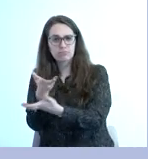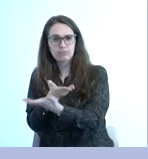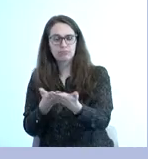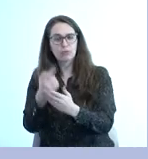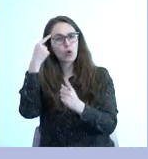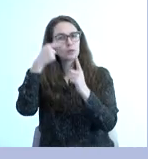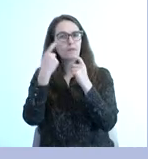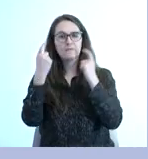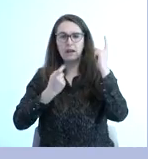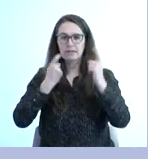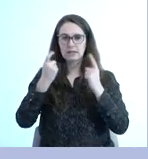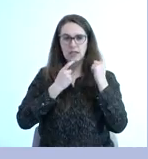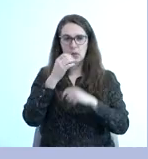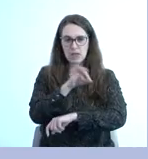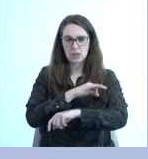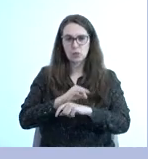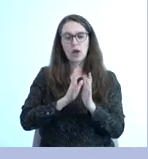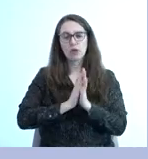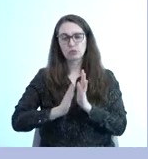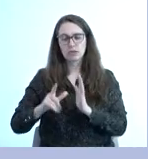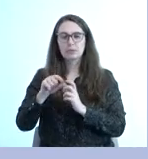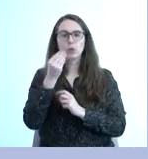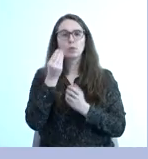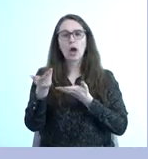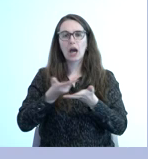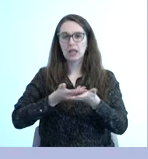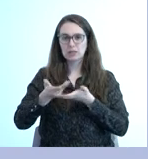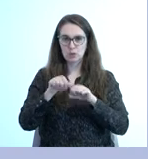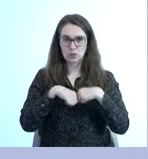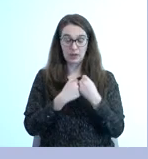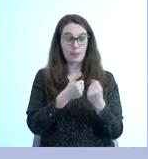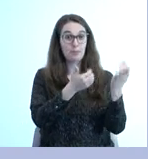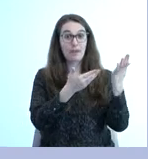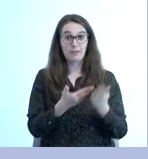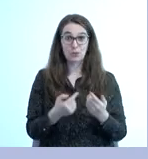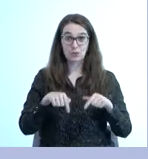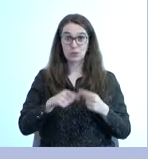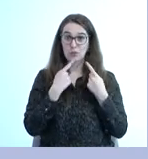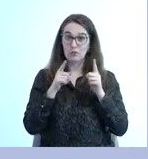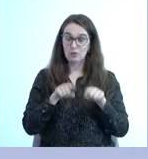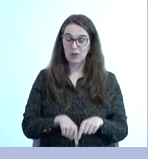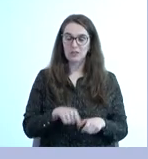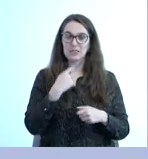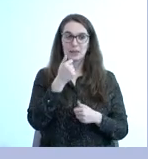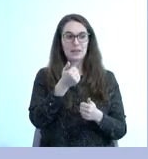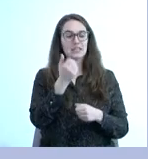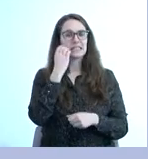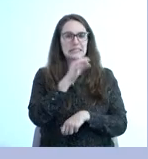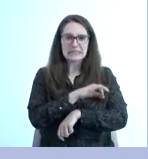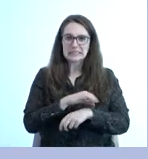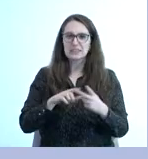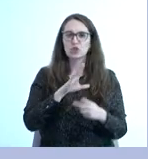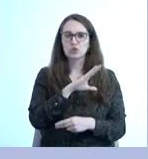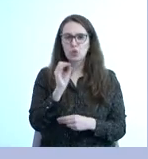a arquitetura, o seu processo e a relação com a sociedade. Bem-vindos mais uma vez. Siza, João